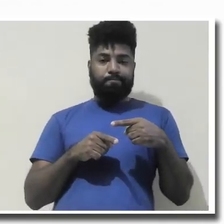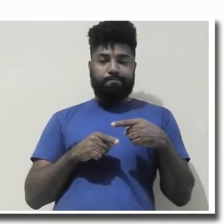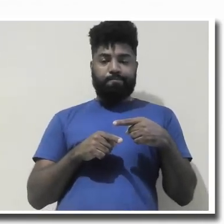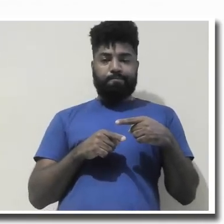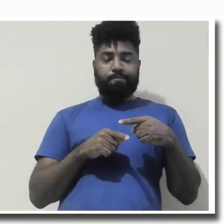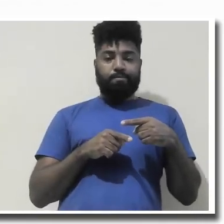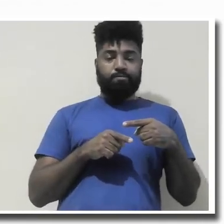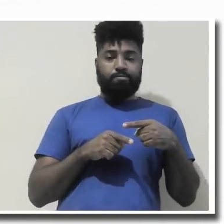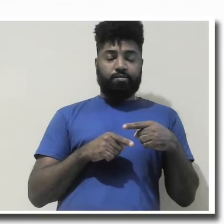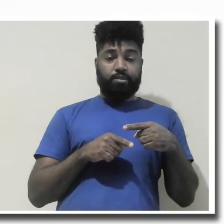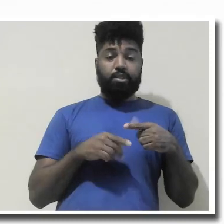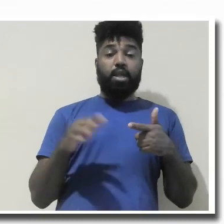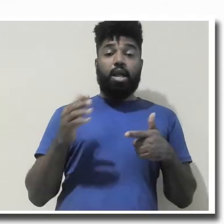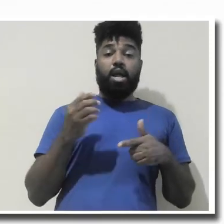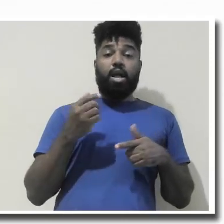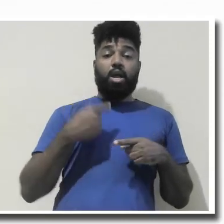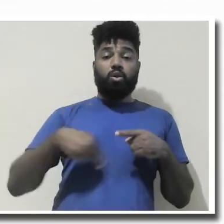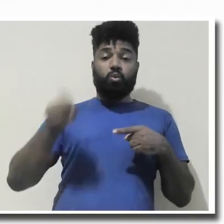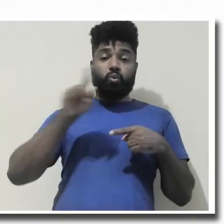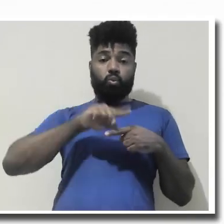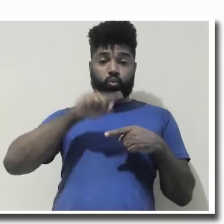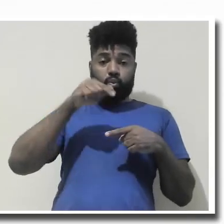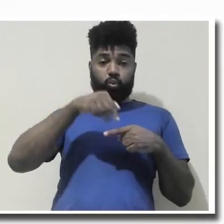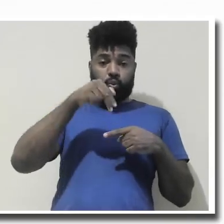Para calcular o numerador,